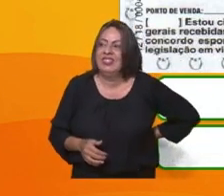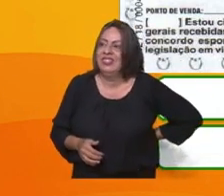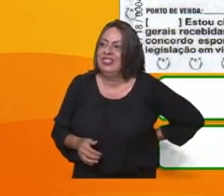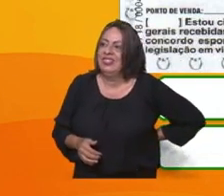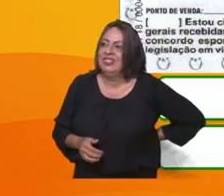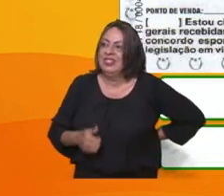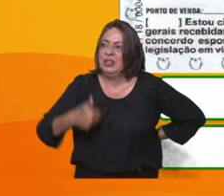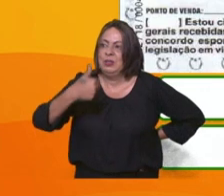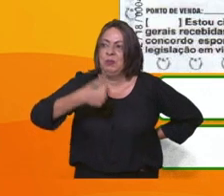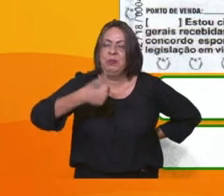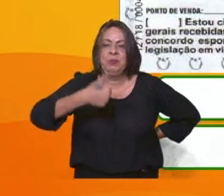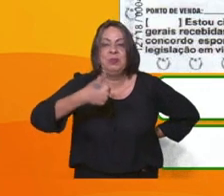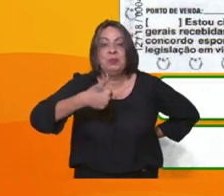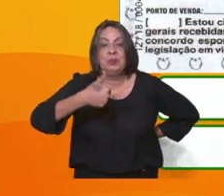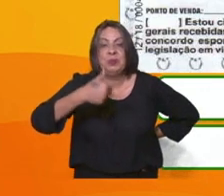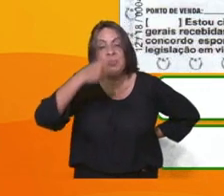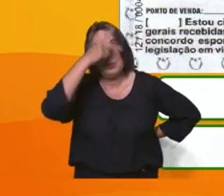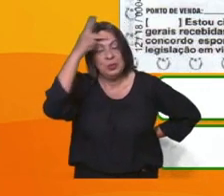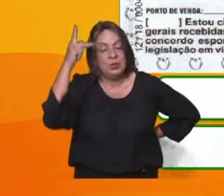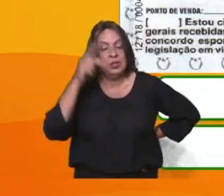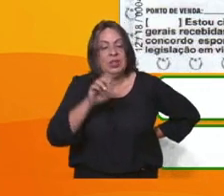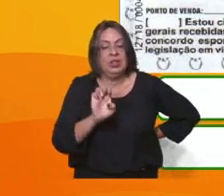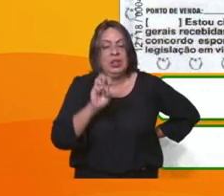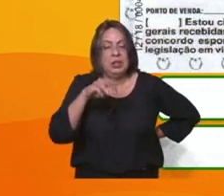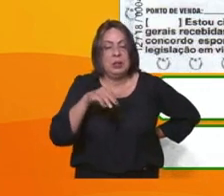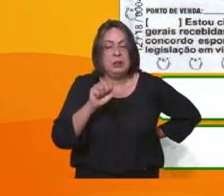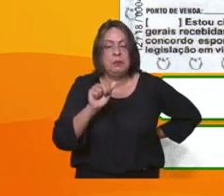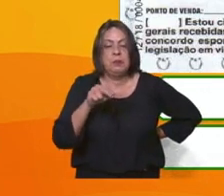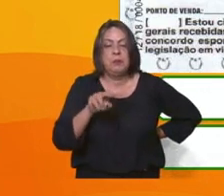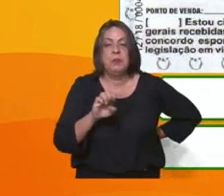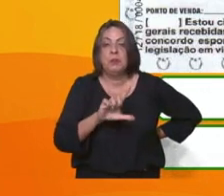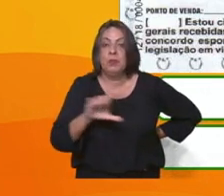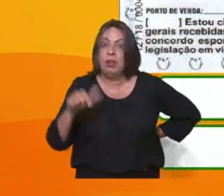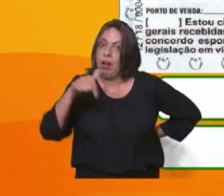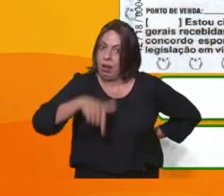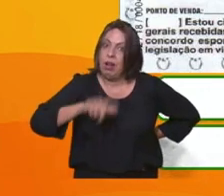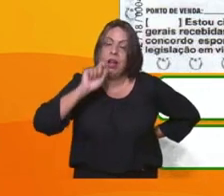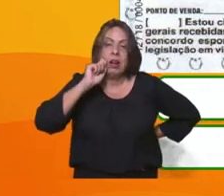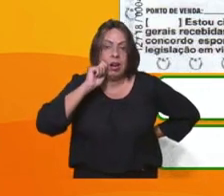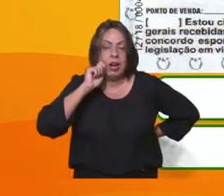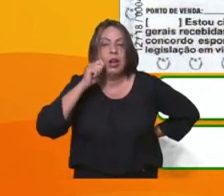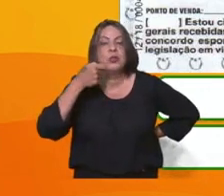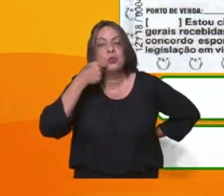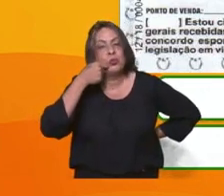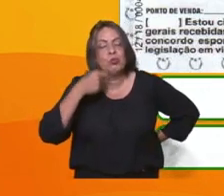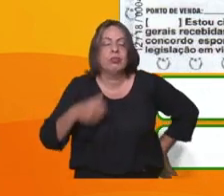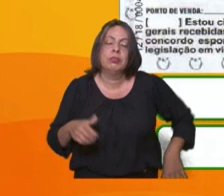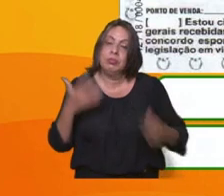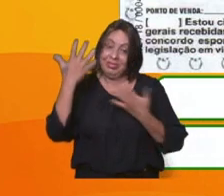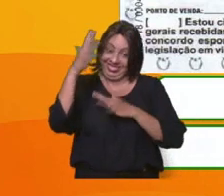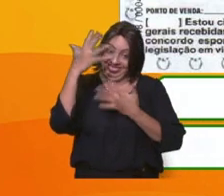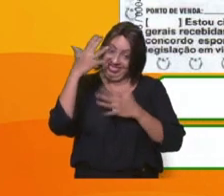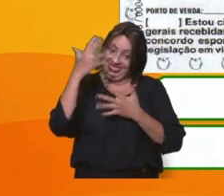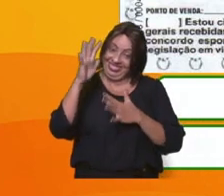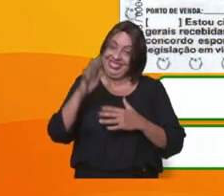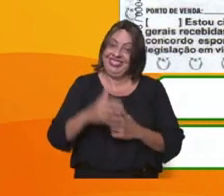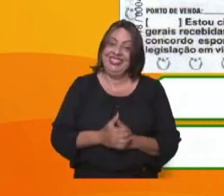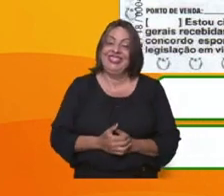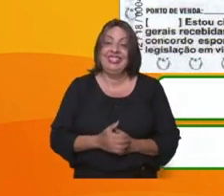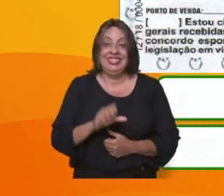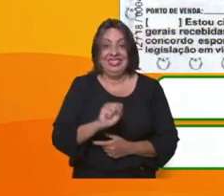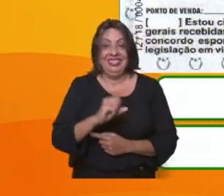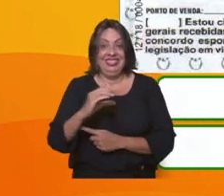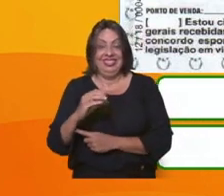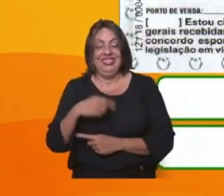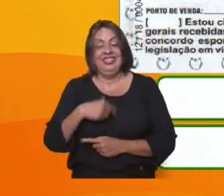o primeiro contemplado é o Emanuel Santos Freitas, aqui de Aracaju, viu? Parabéns pra você, Regional Siqueira Campos,